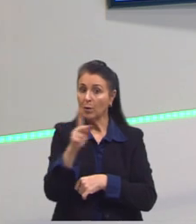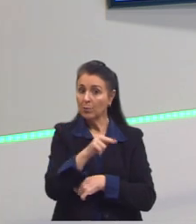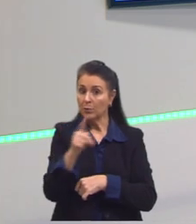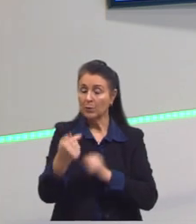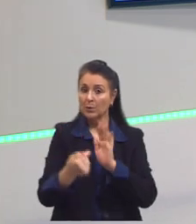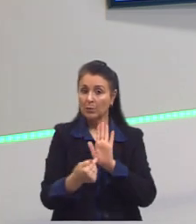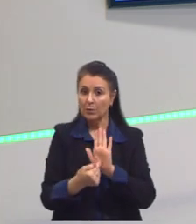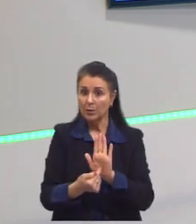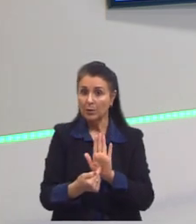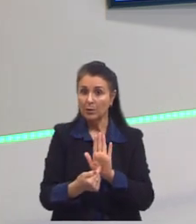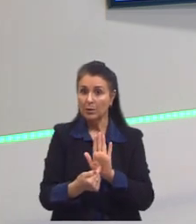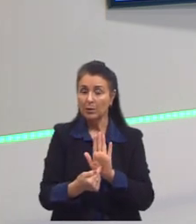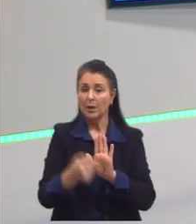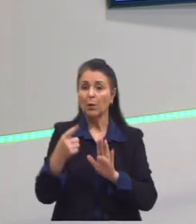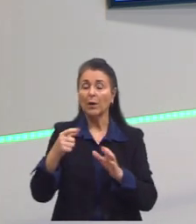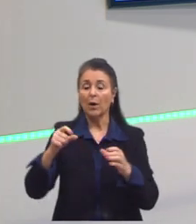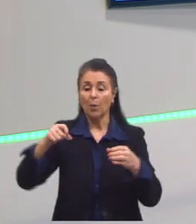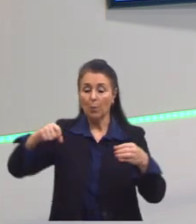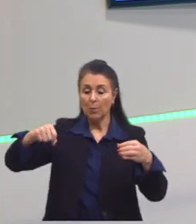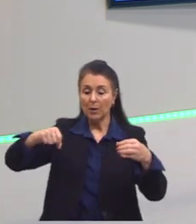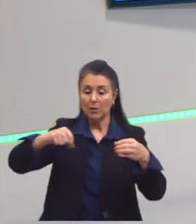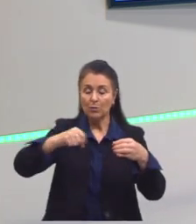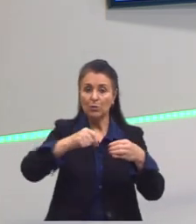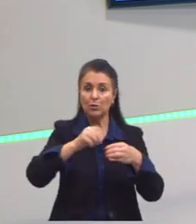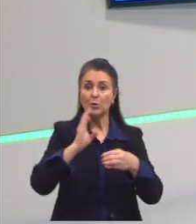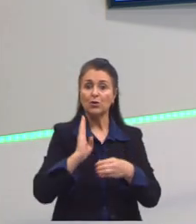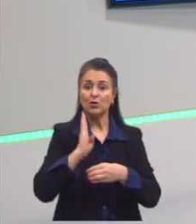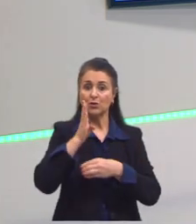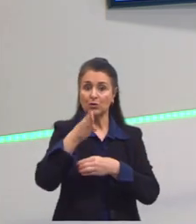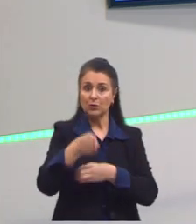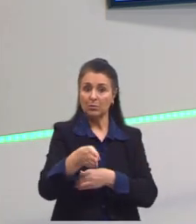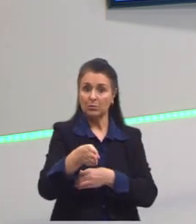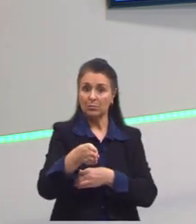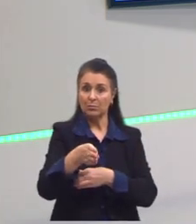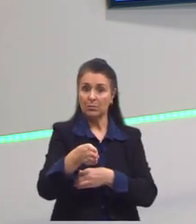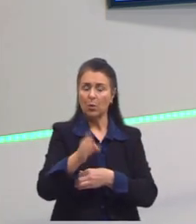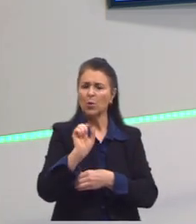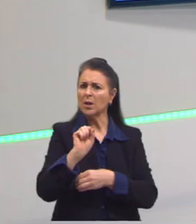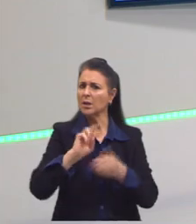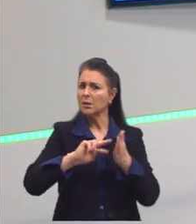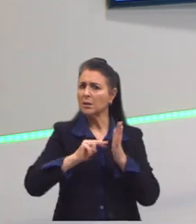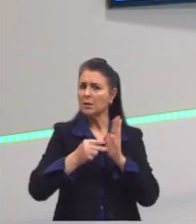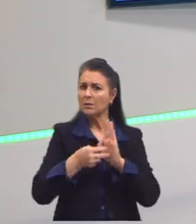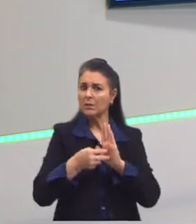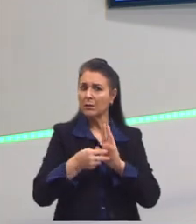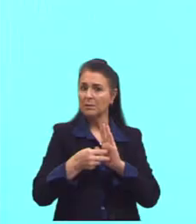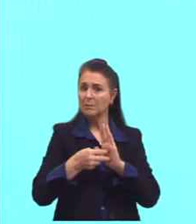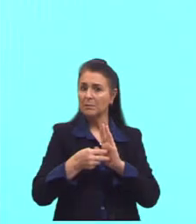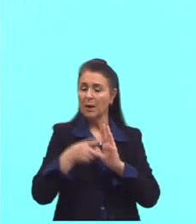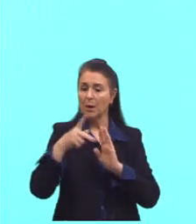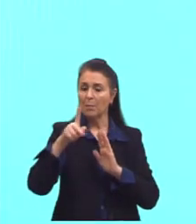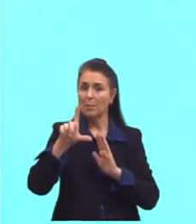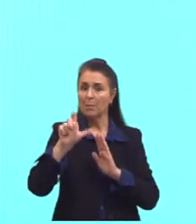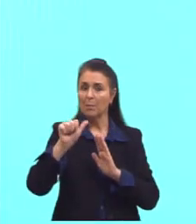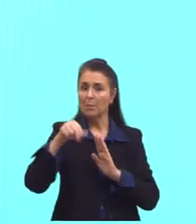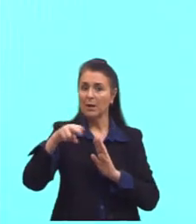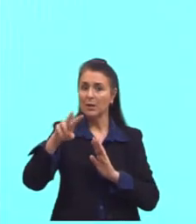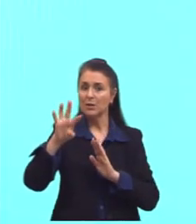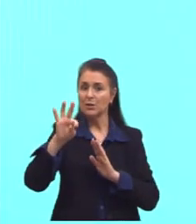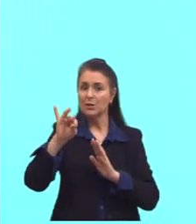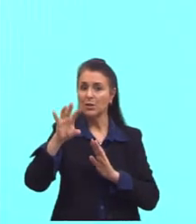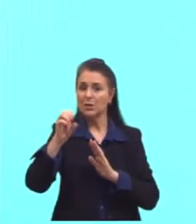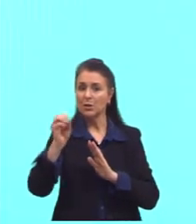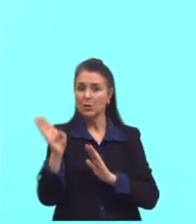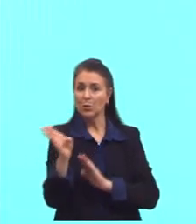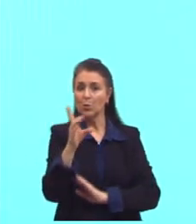o famoso plantio direto ó vai mostrar para vocês o que que é esse plantio direto a esse plantio direto então